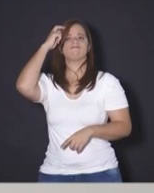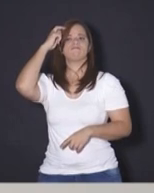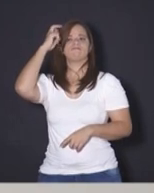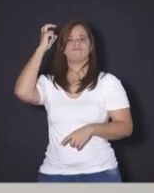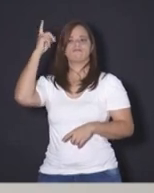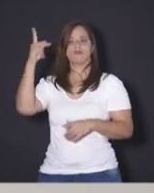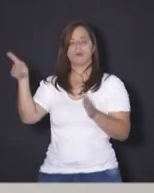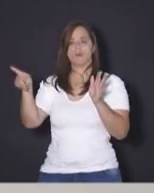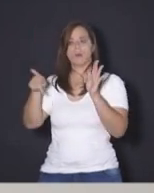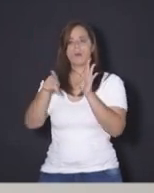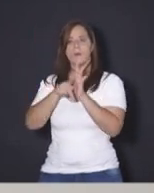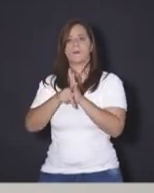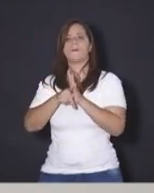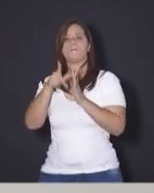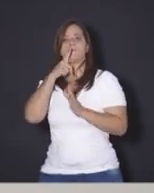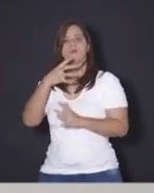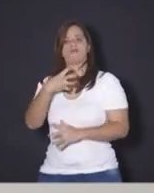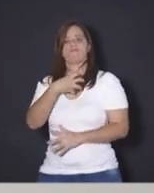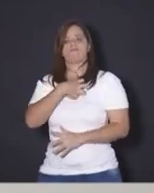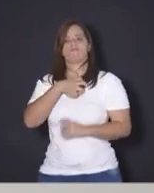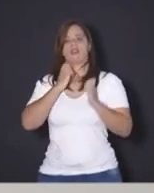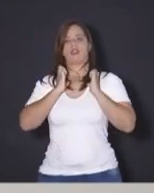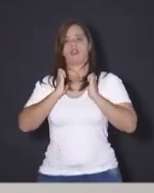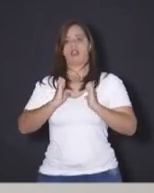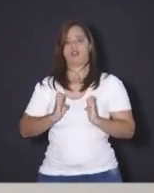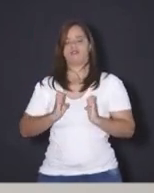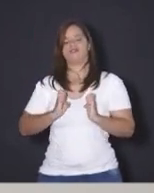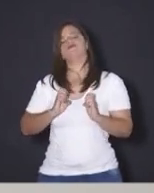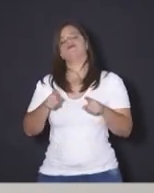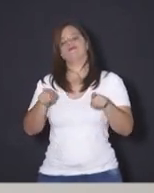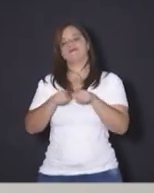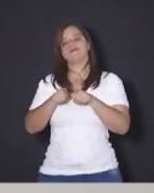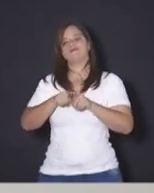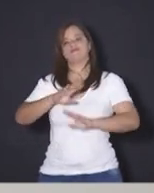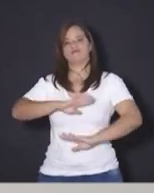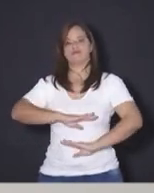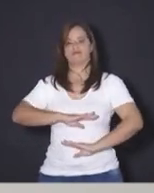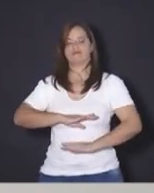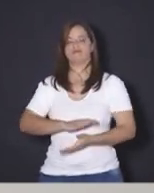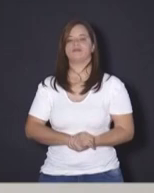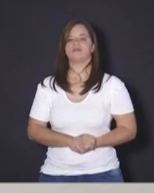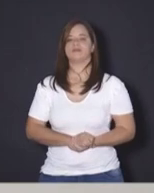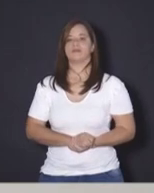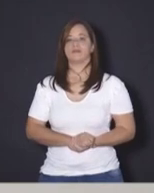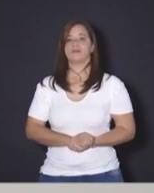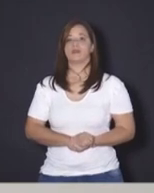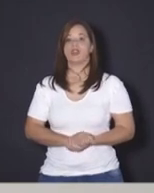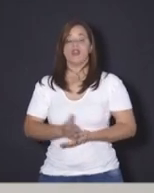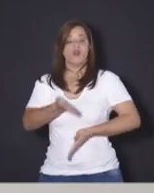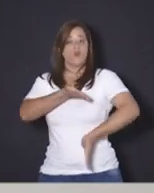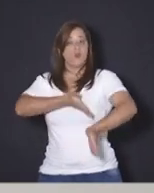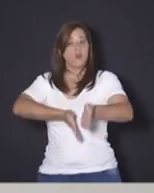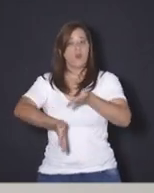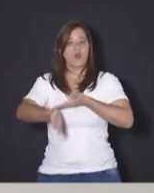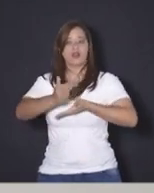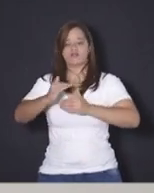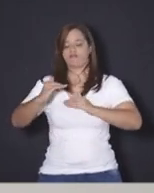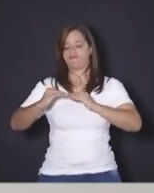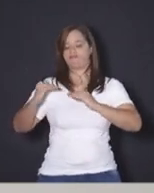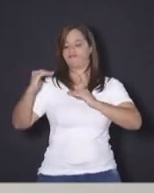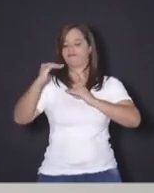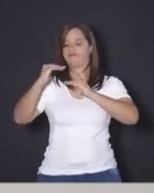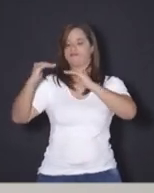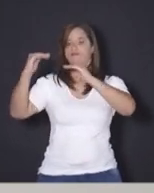e morais de comportamento uma relação hierárquica zada